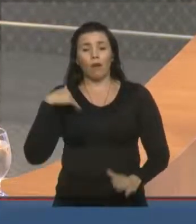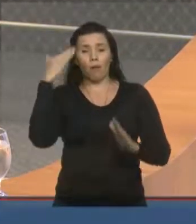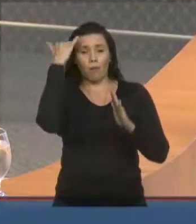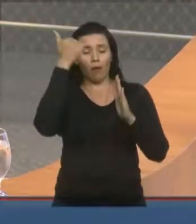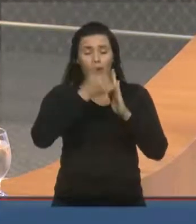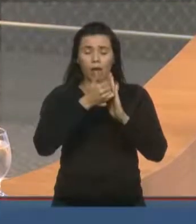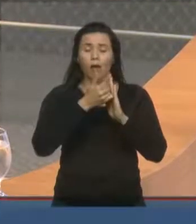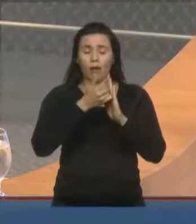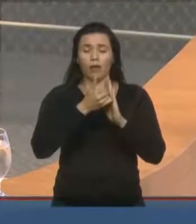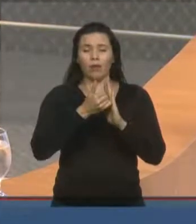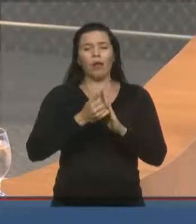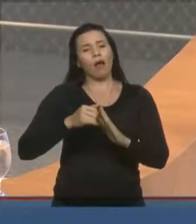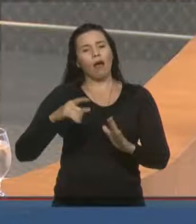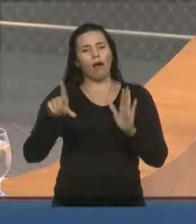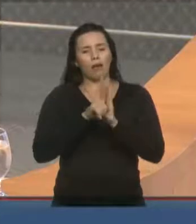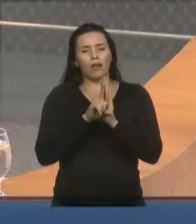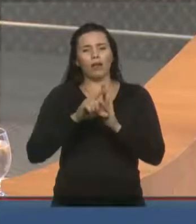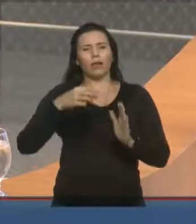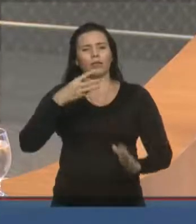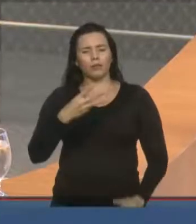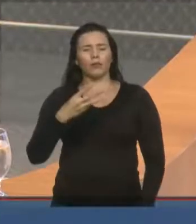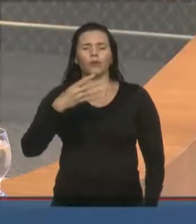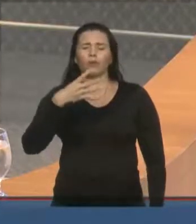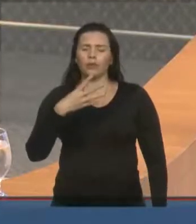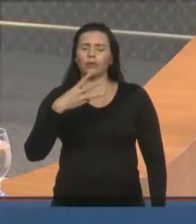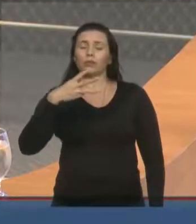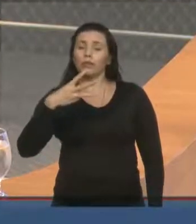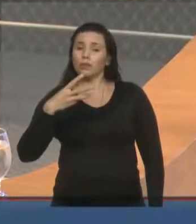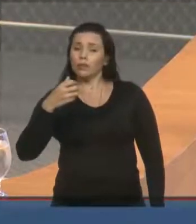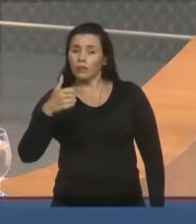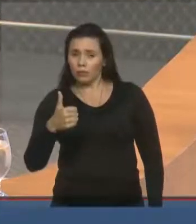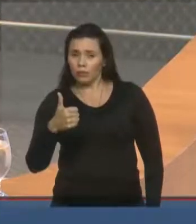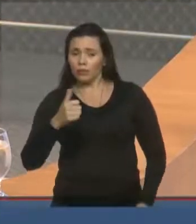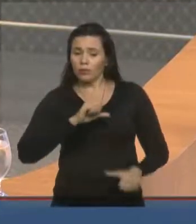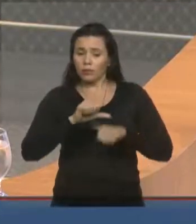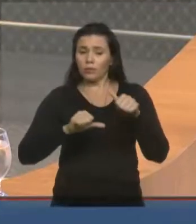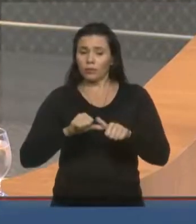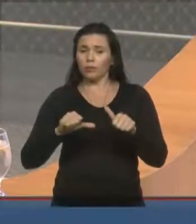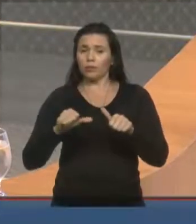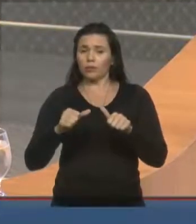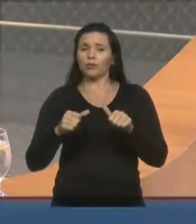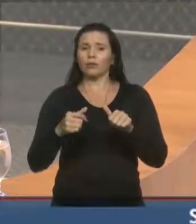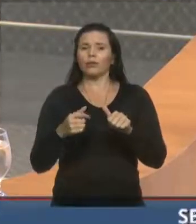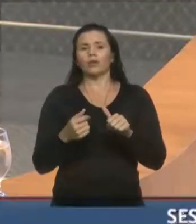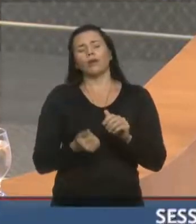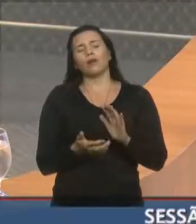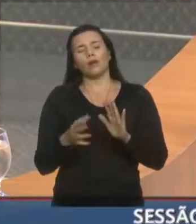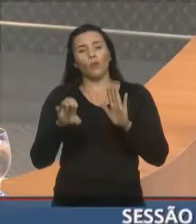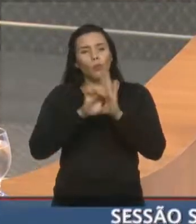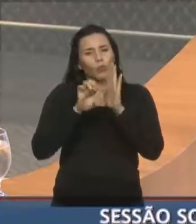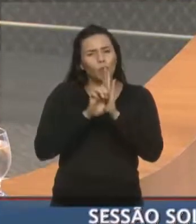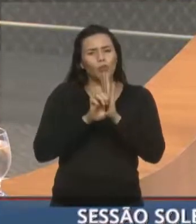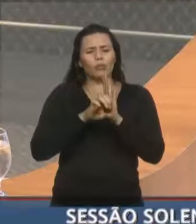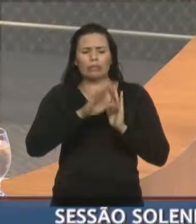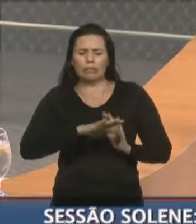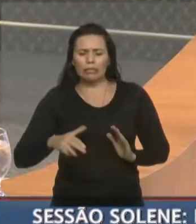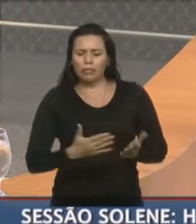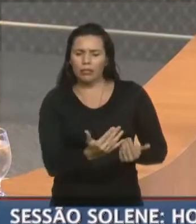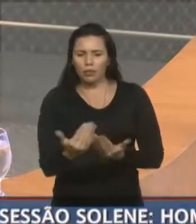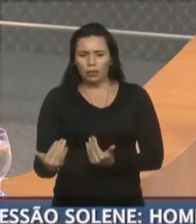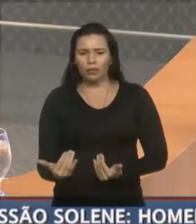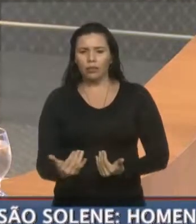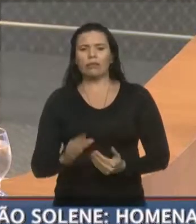com a Lei 13.431, que altera o Estatuto da Criança e Adolescente e que estabelece um sistema de garantia de